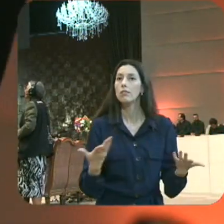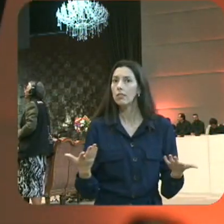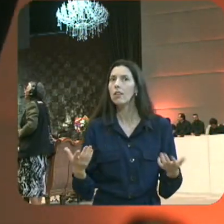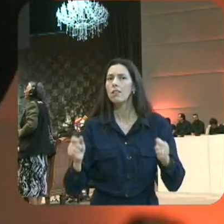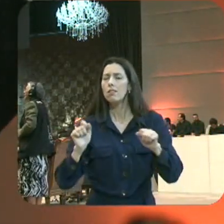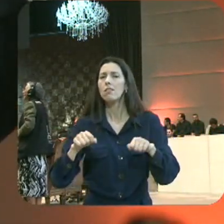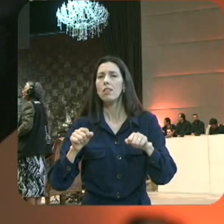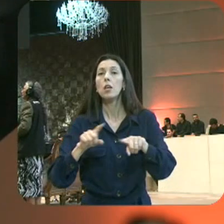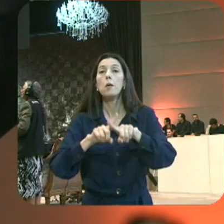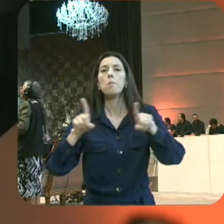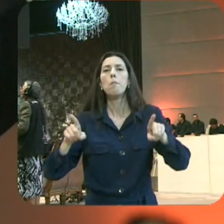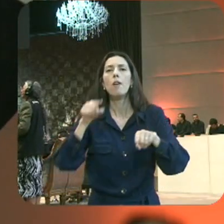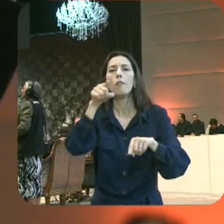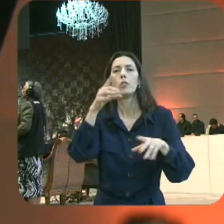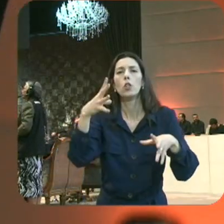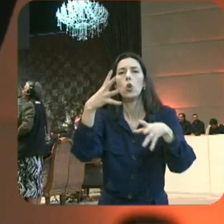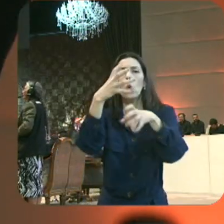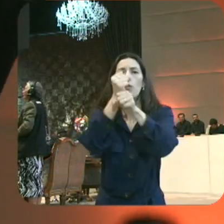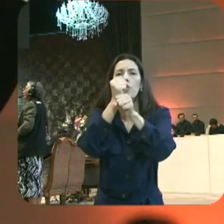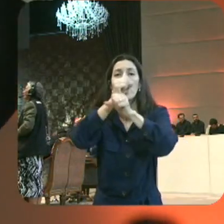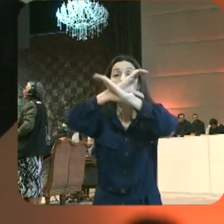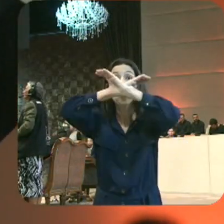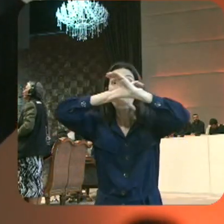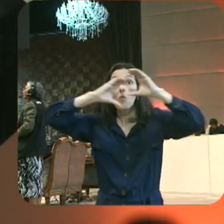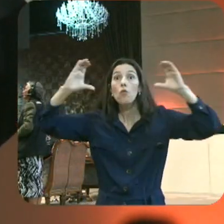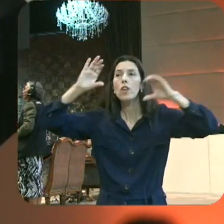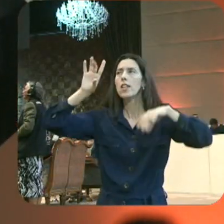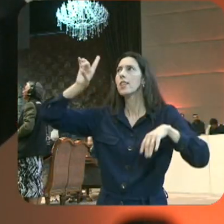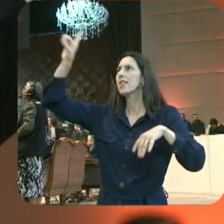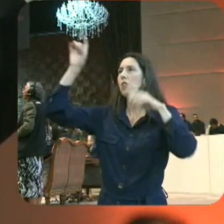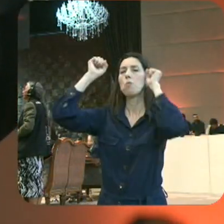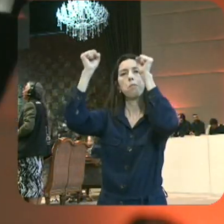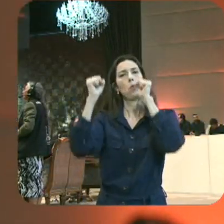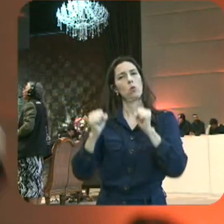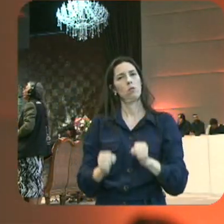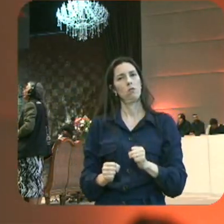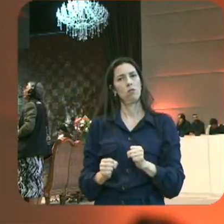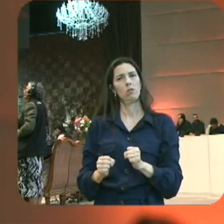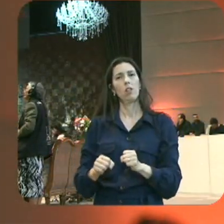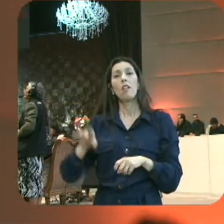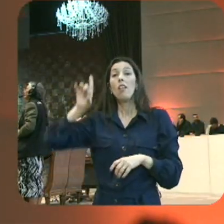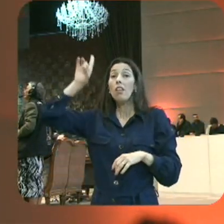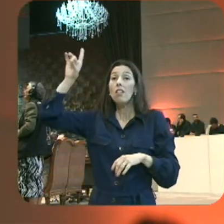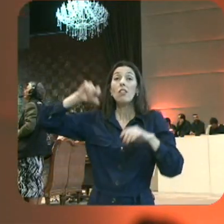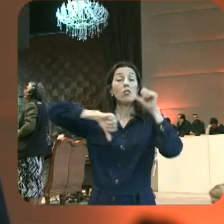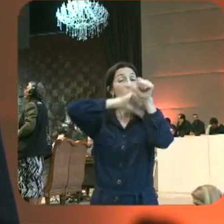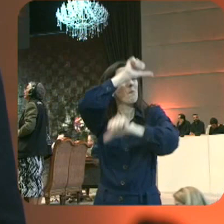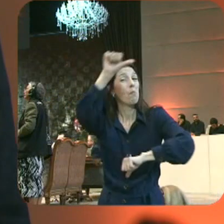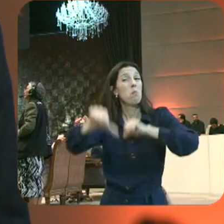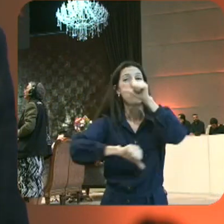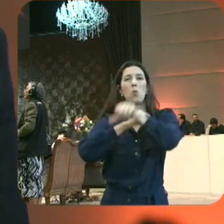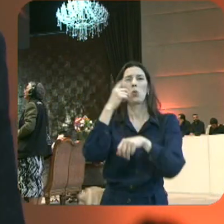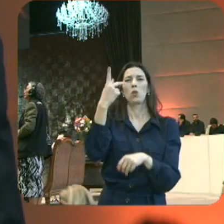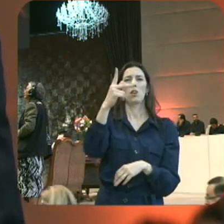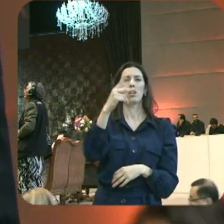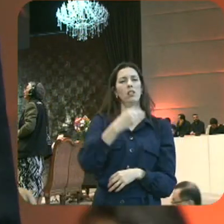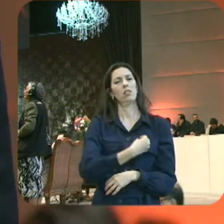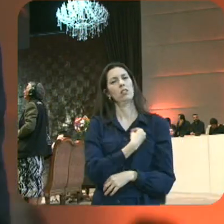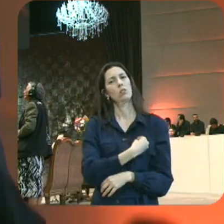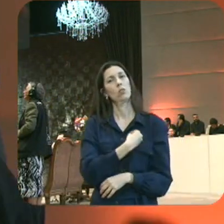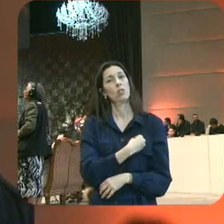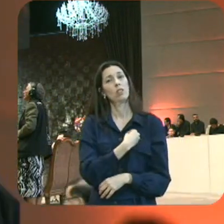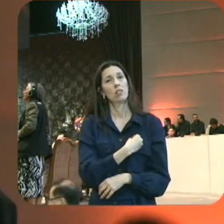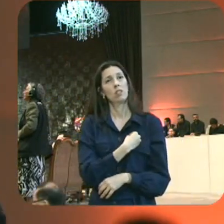é poderoso para tomar essas questões na sua mão e fazer diferença na minha vida. Porque não é isso que